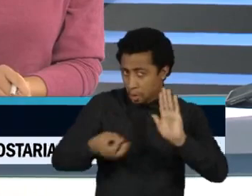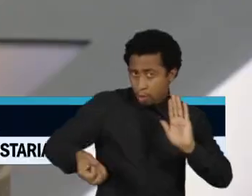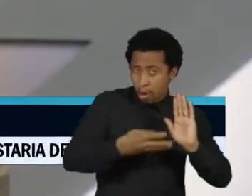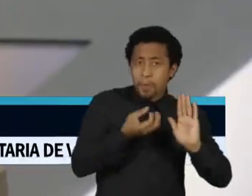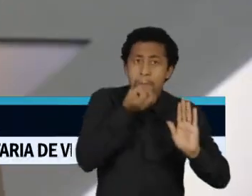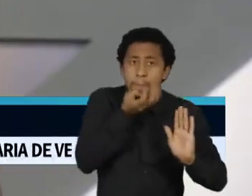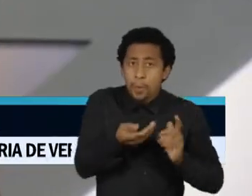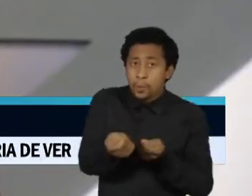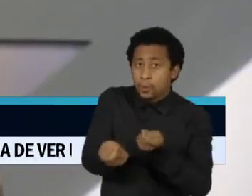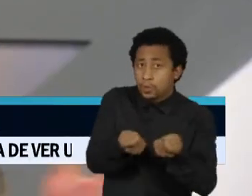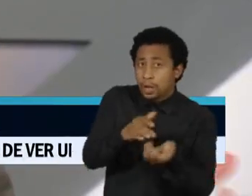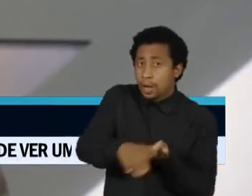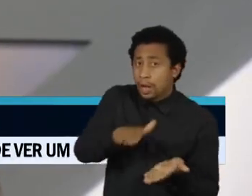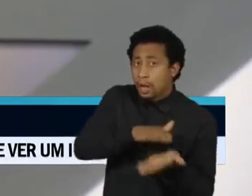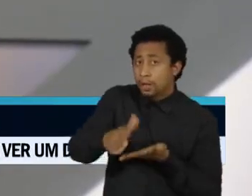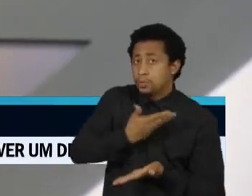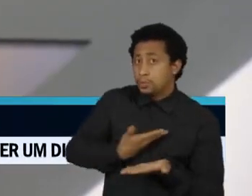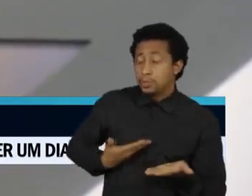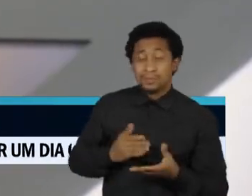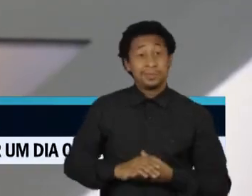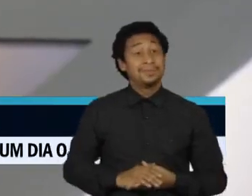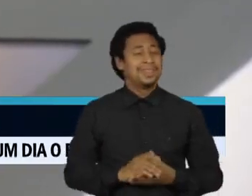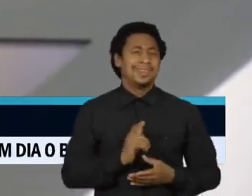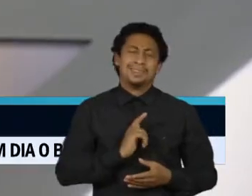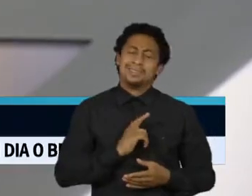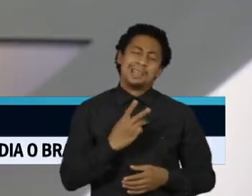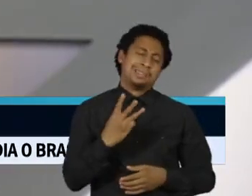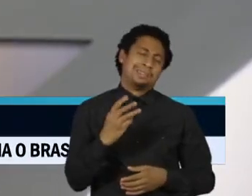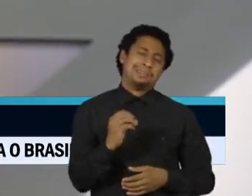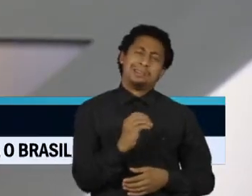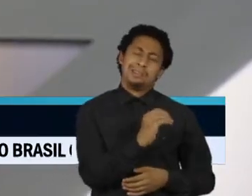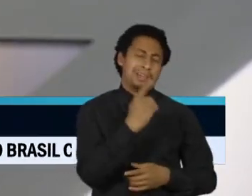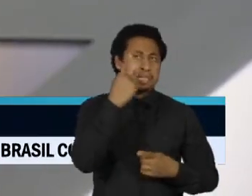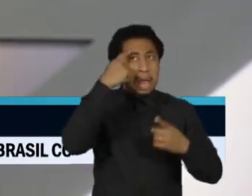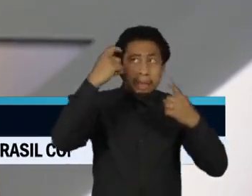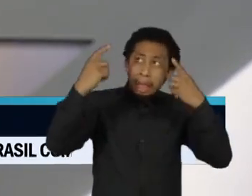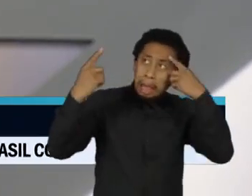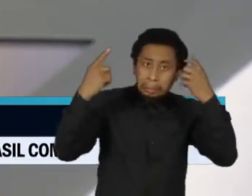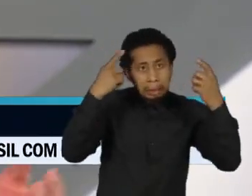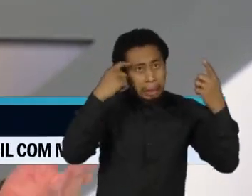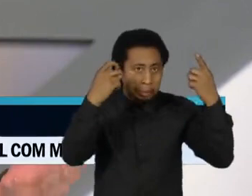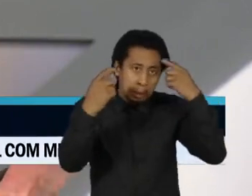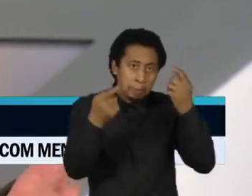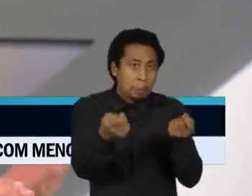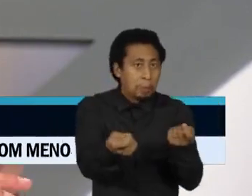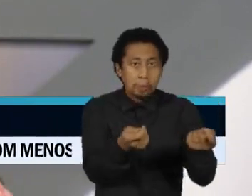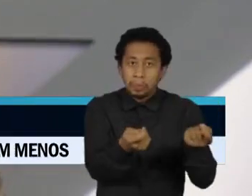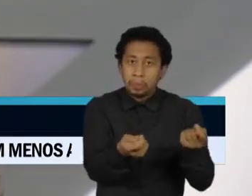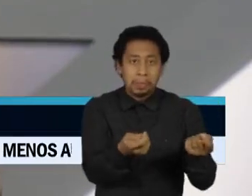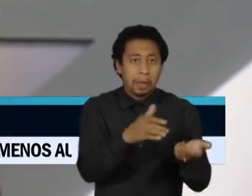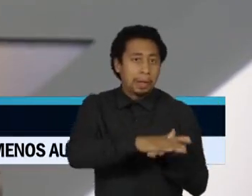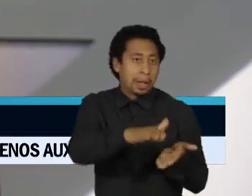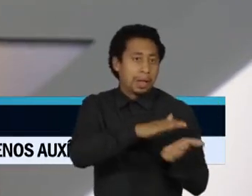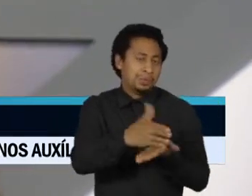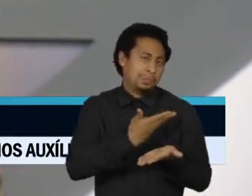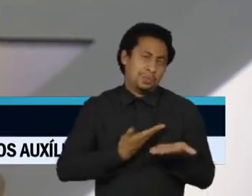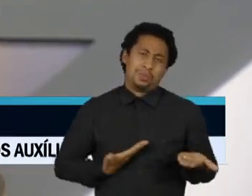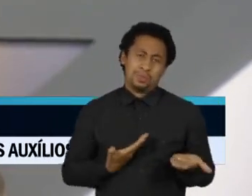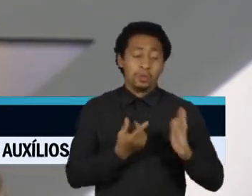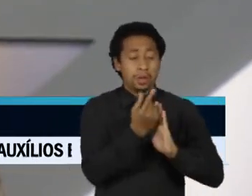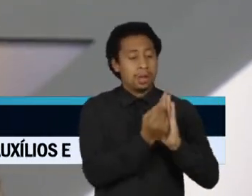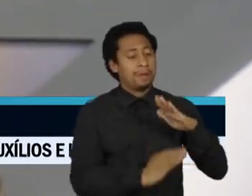públicas? Olha, tem 300 boas ideias para controlar as contas públicas, Ana. A gente pode pensar o teto de gasto, a